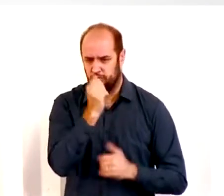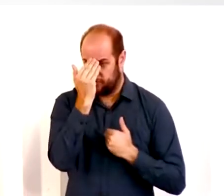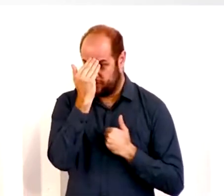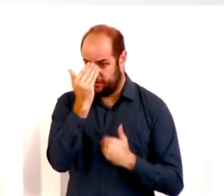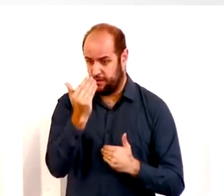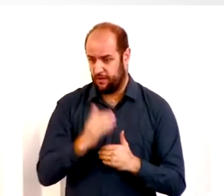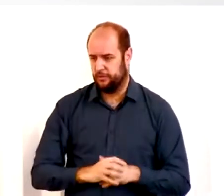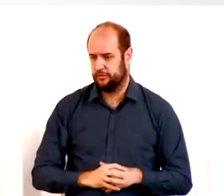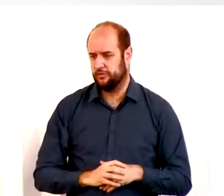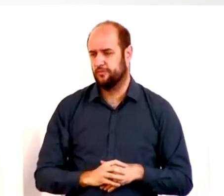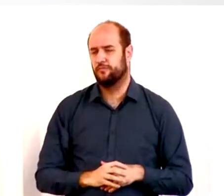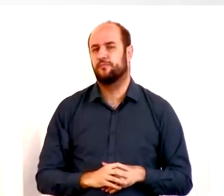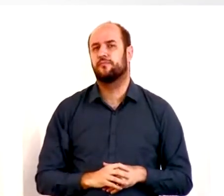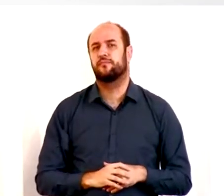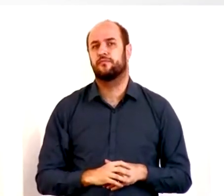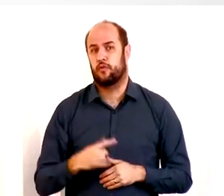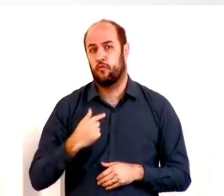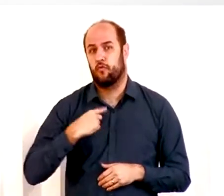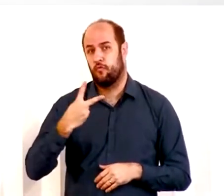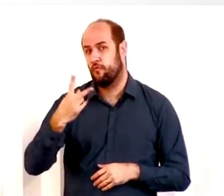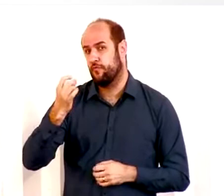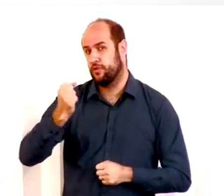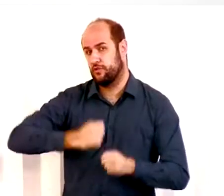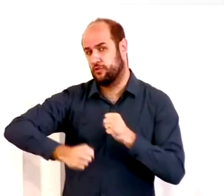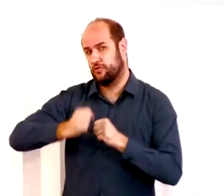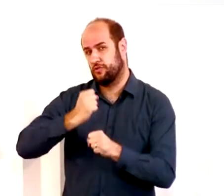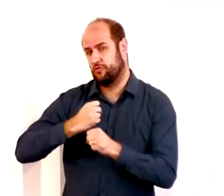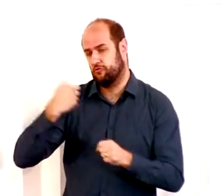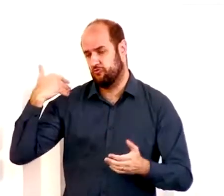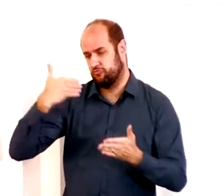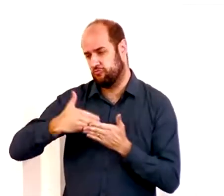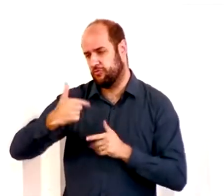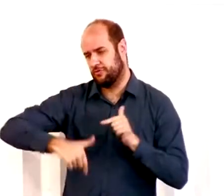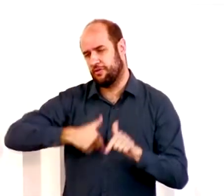gratidão. Nesses meus 20 anos de caminhada